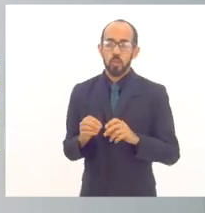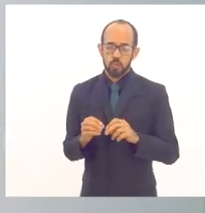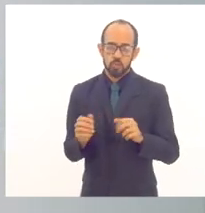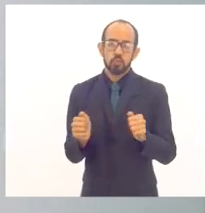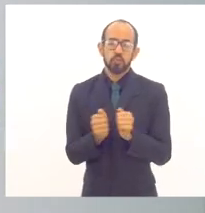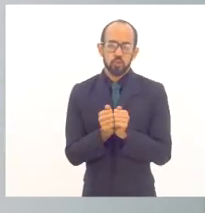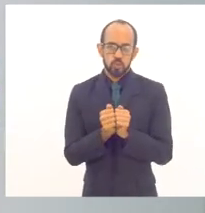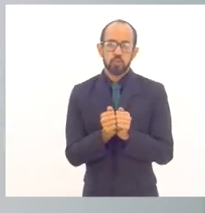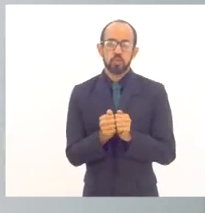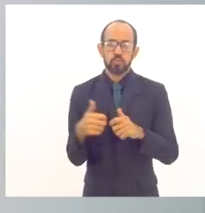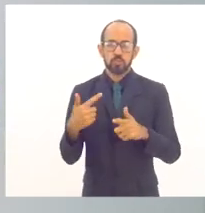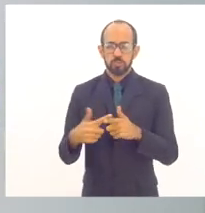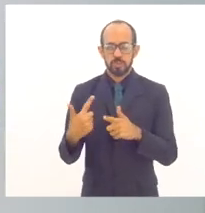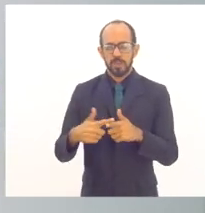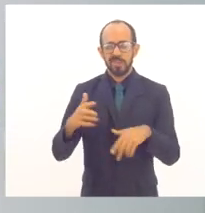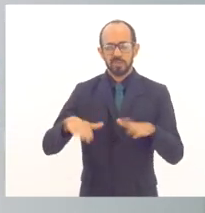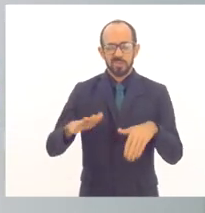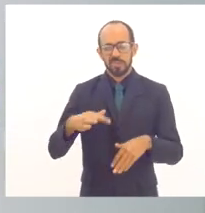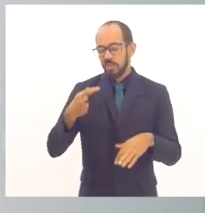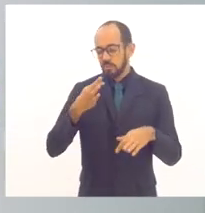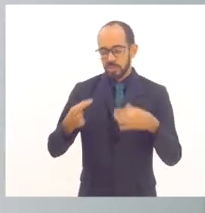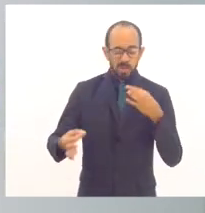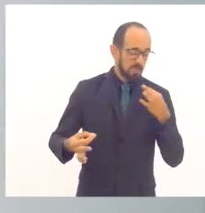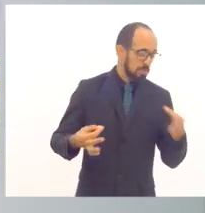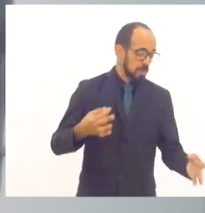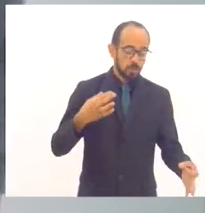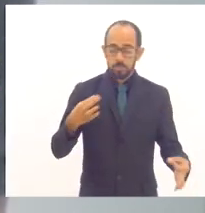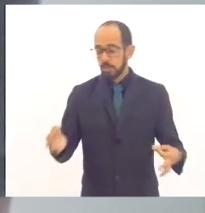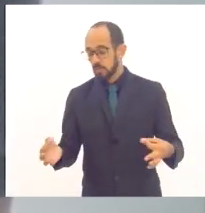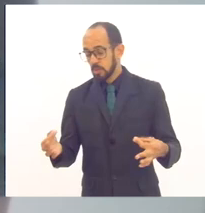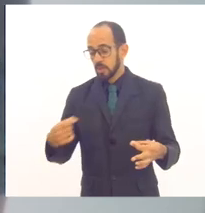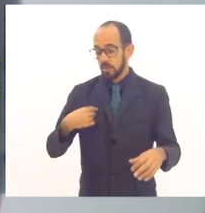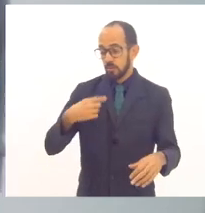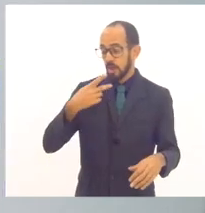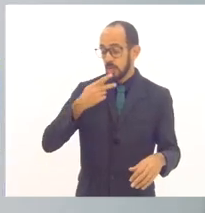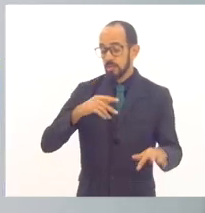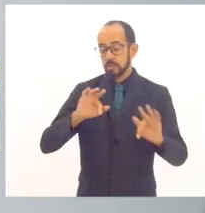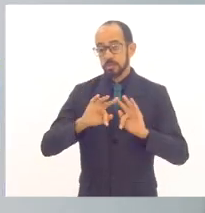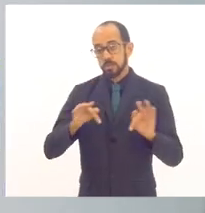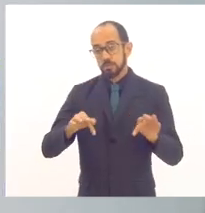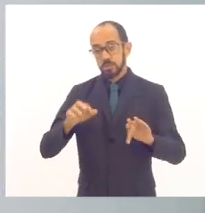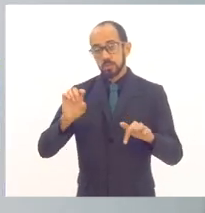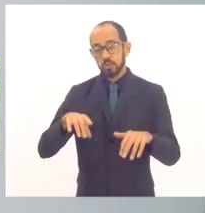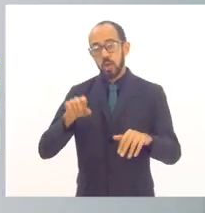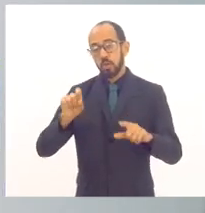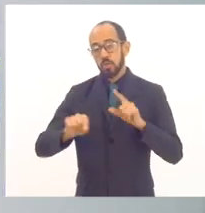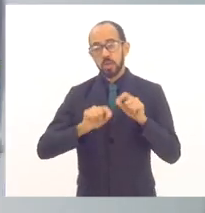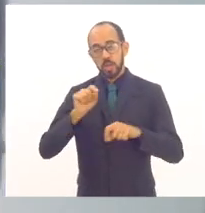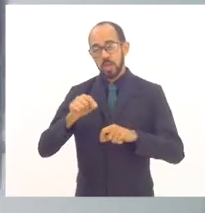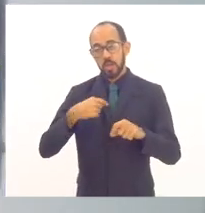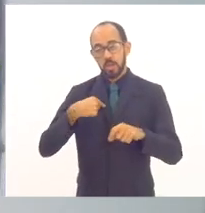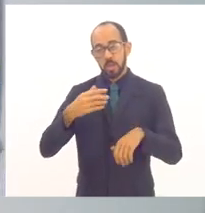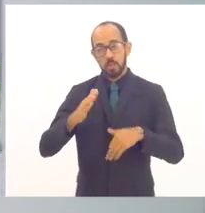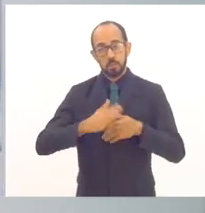sempre isso, né, um lado, o outro lado. Eu falei, é simples. É só eu pedir pela